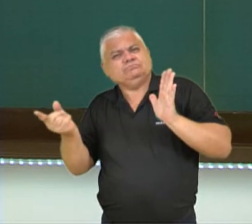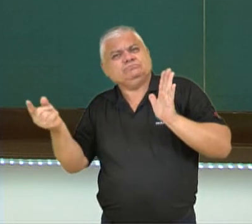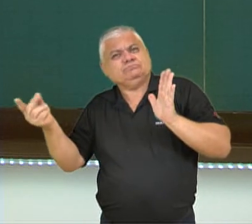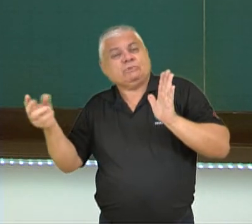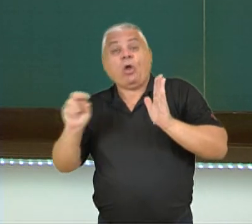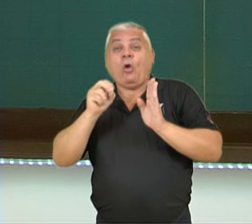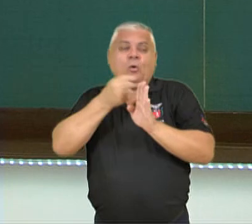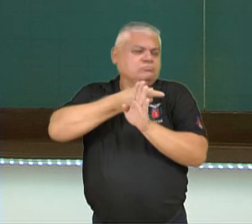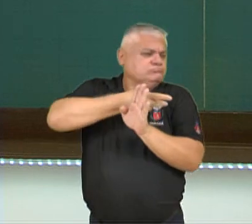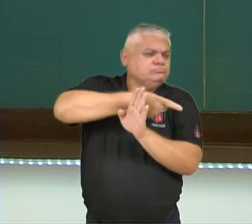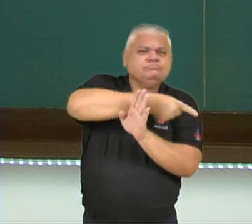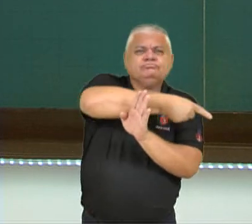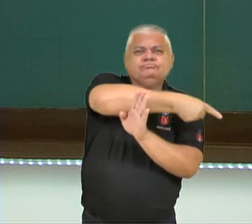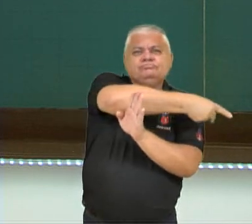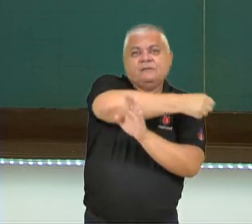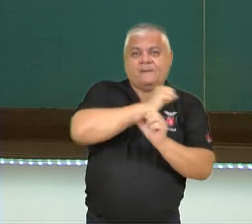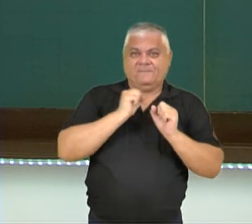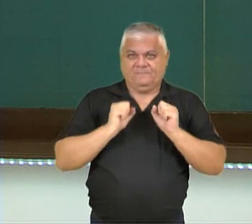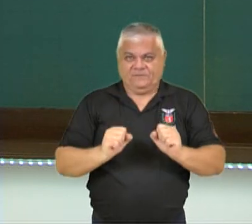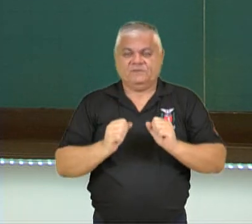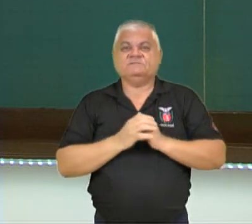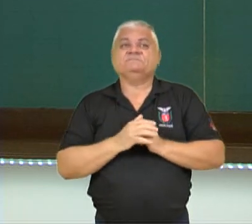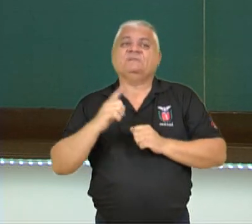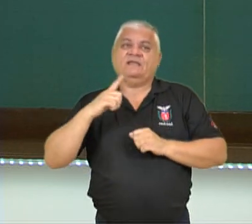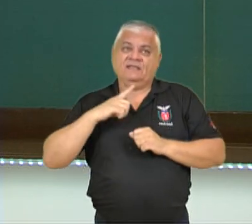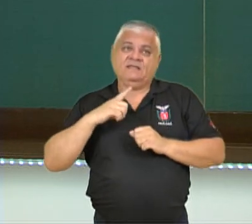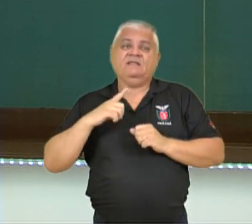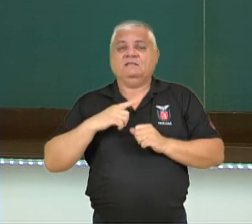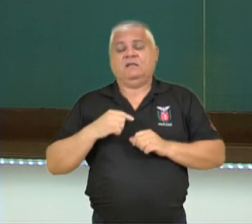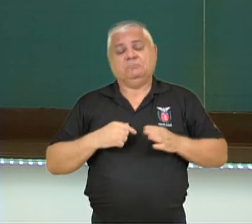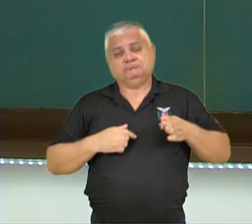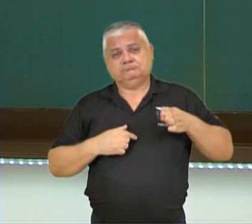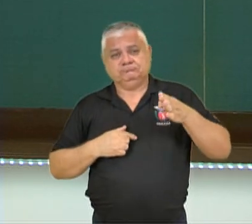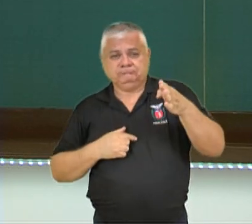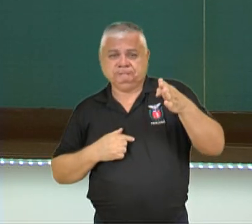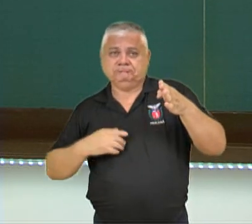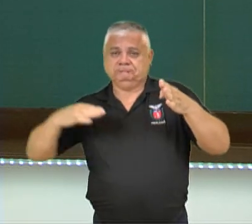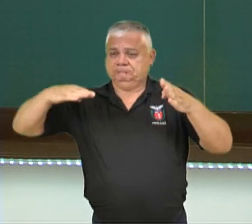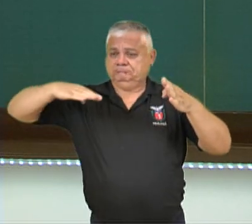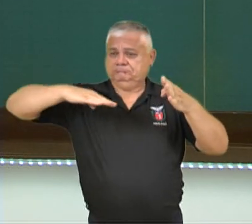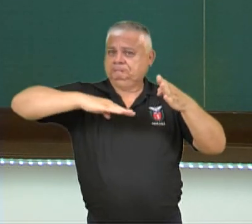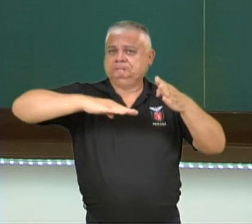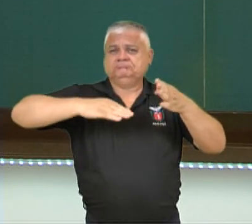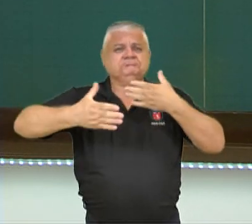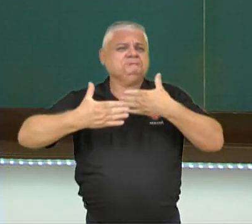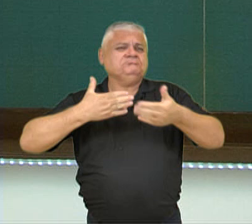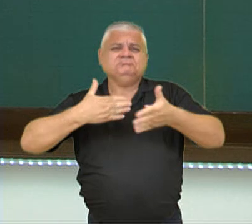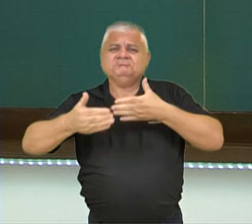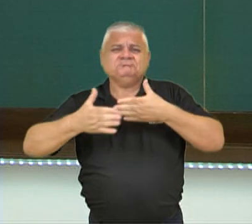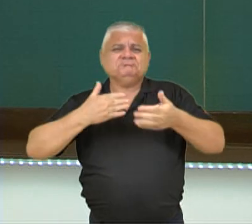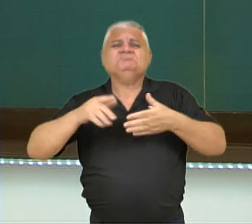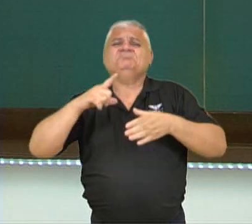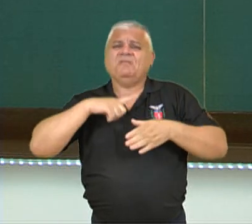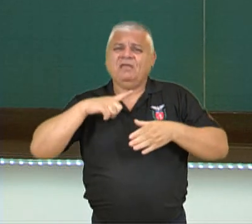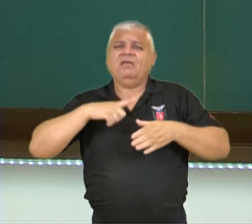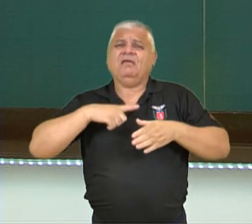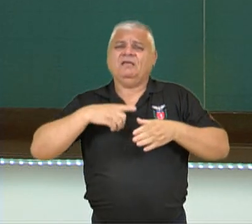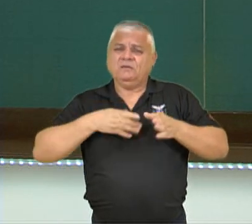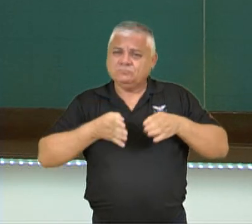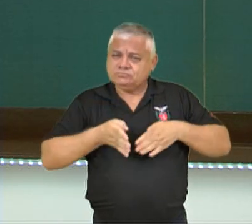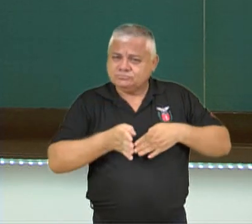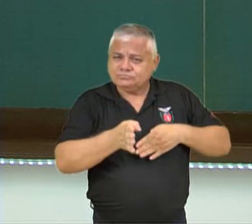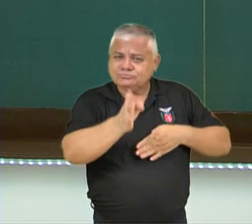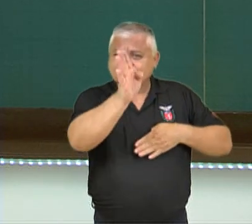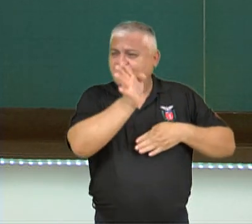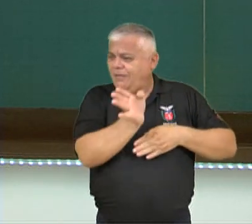não, ok? Então aqui eu tenho uma reta inclinada, aqui eu tenho uma reta horizontal, as retas têm uma orientação, têm um sentido, ok? Tem